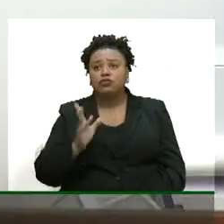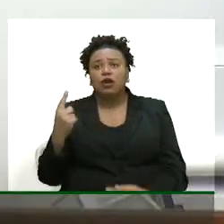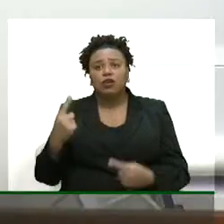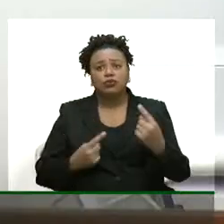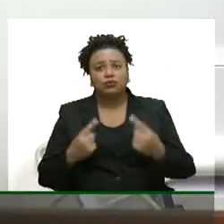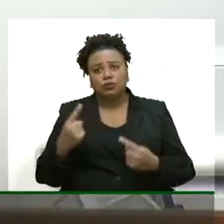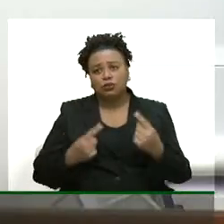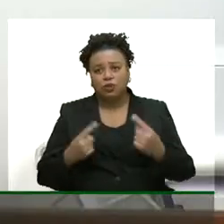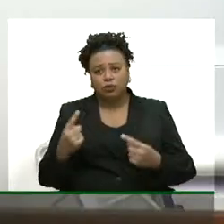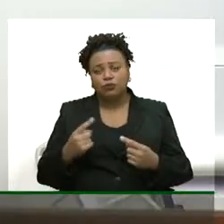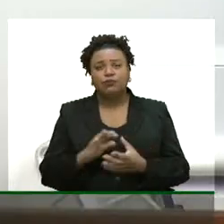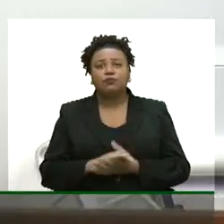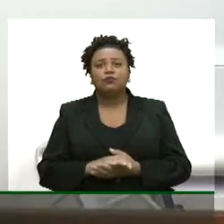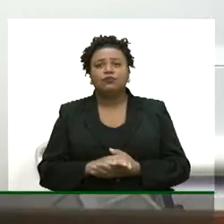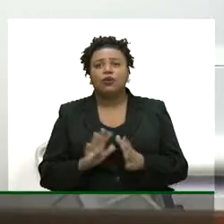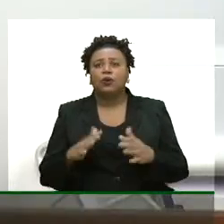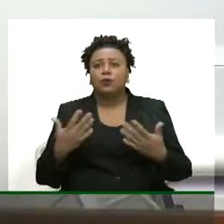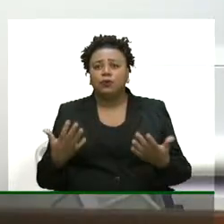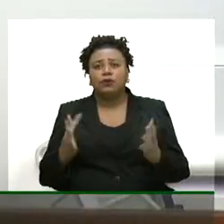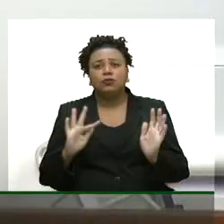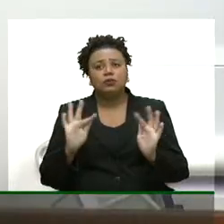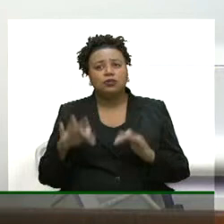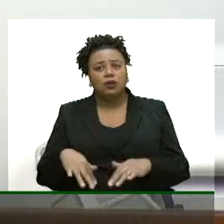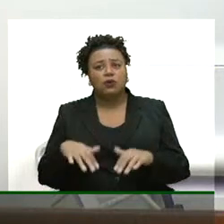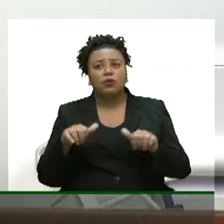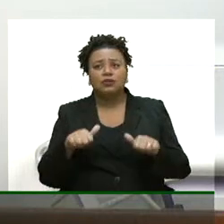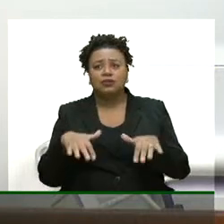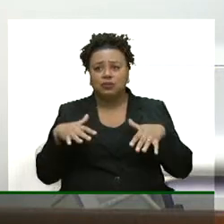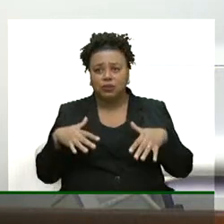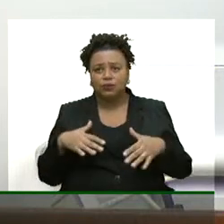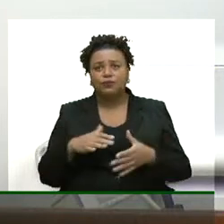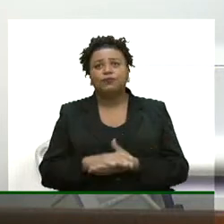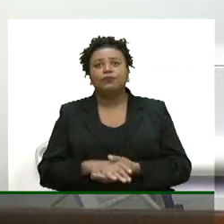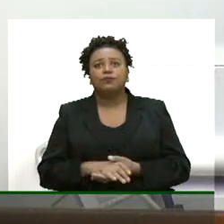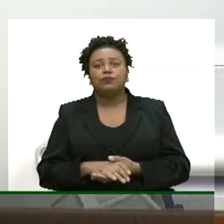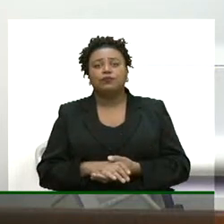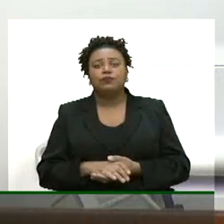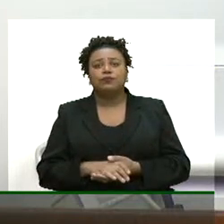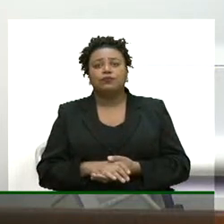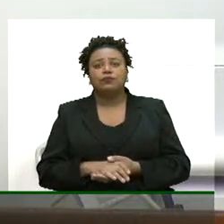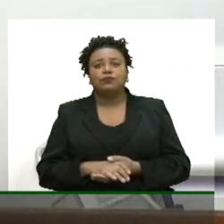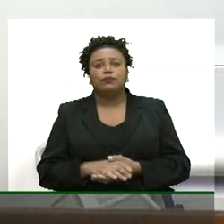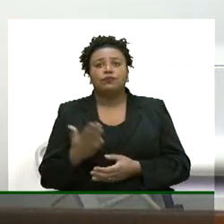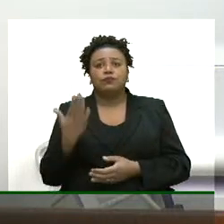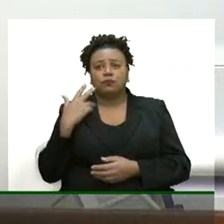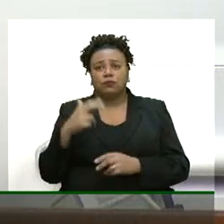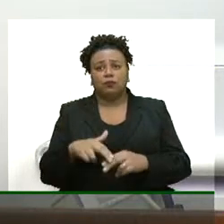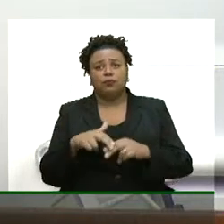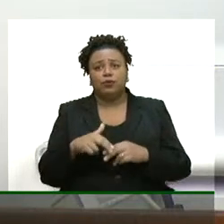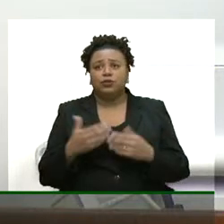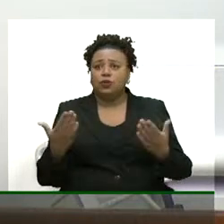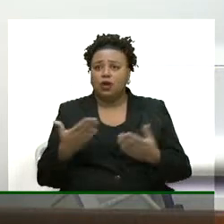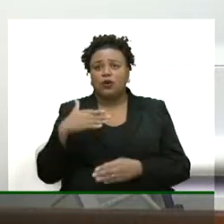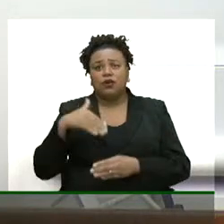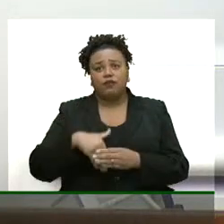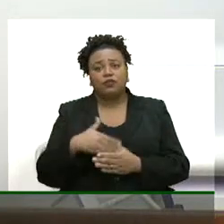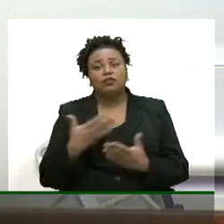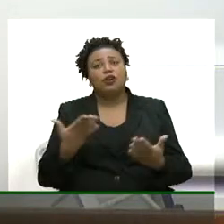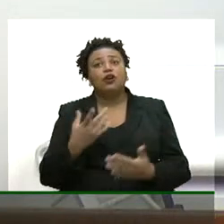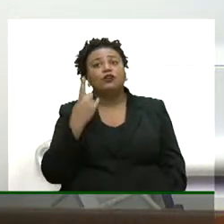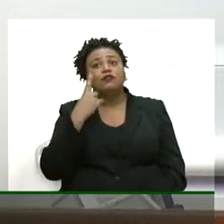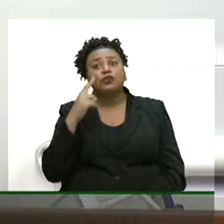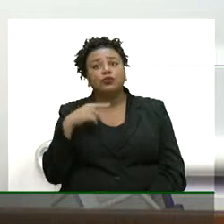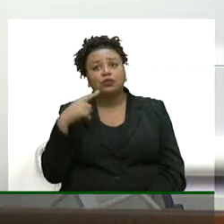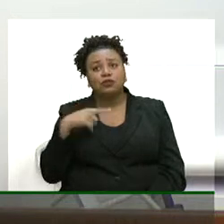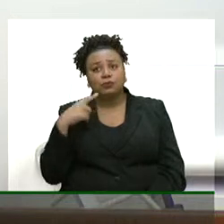discussão quando teve o encerramento da sessão, algumas sessões atrás, e por isso que ele está agora na ordem do dia. Ouço a